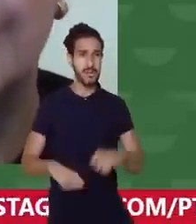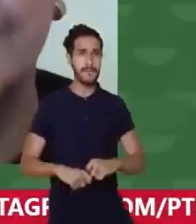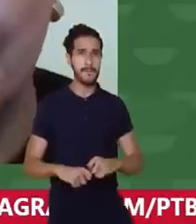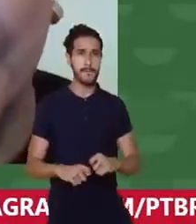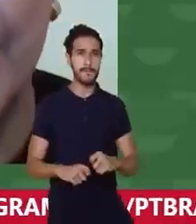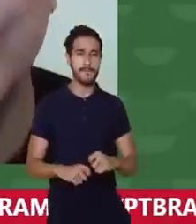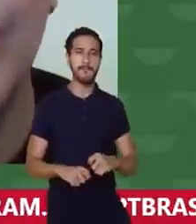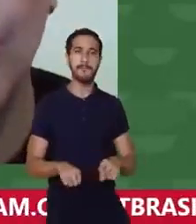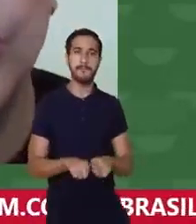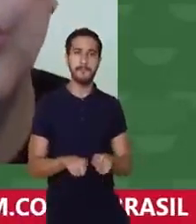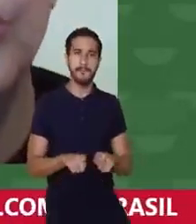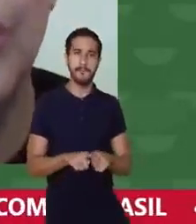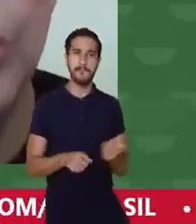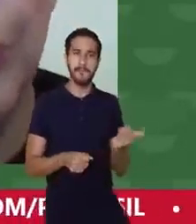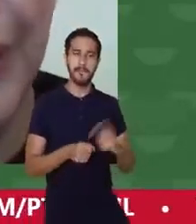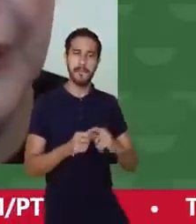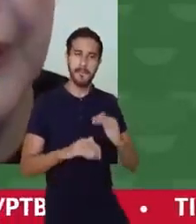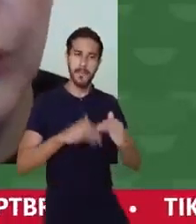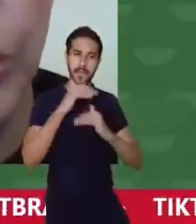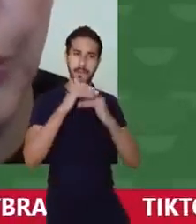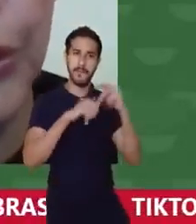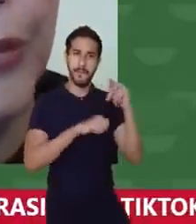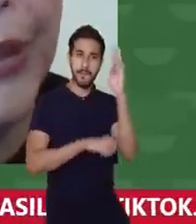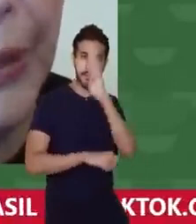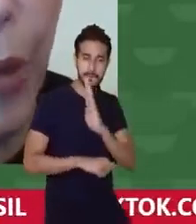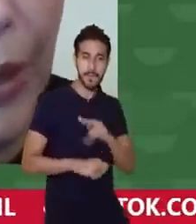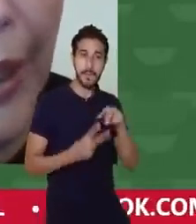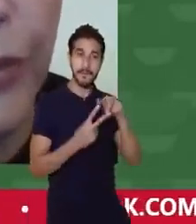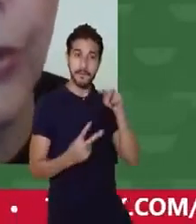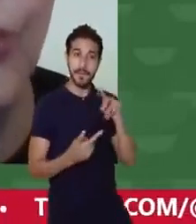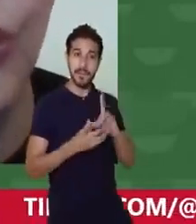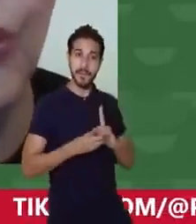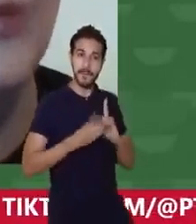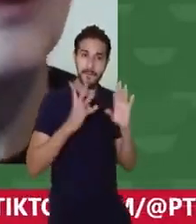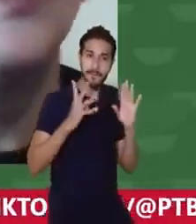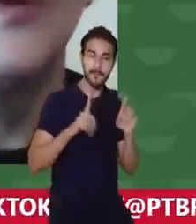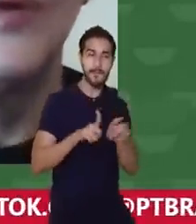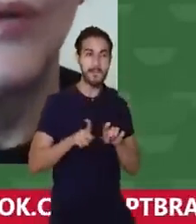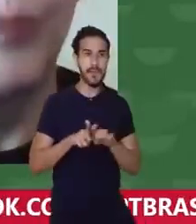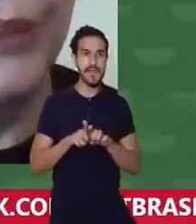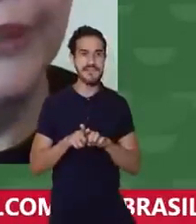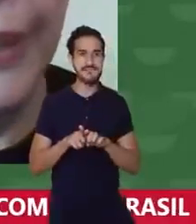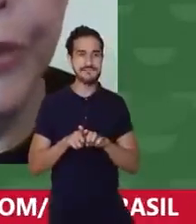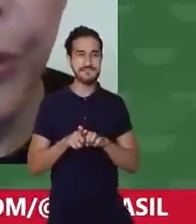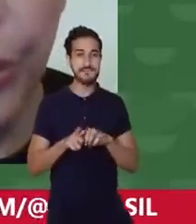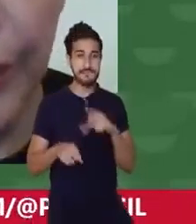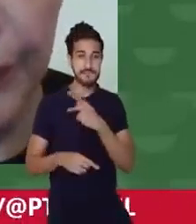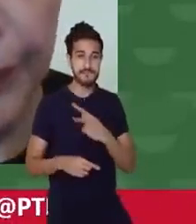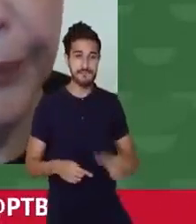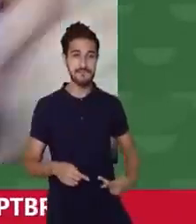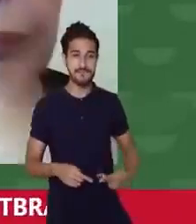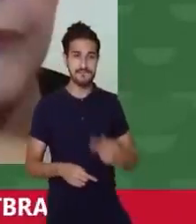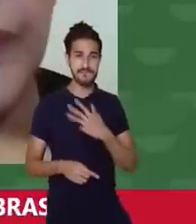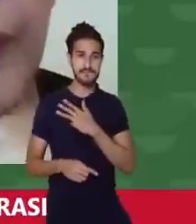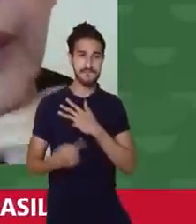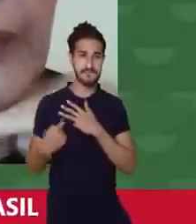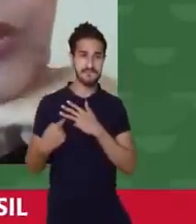capacidade também de reconstrução do país, tanto do ponto de vista democrático, como o presidente